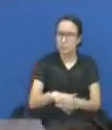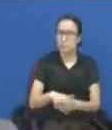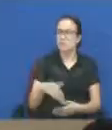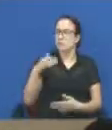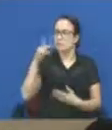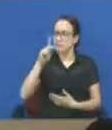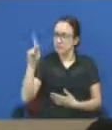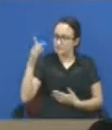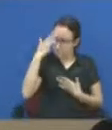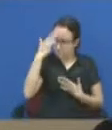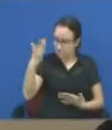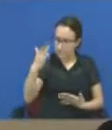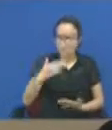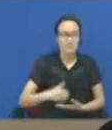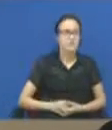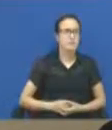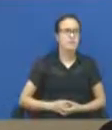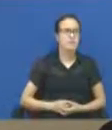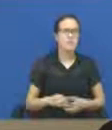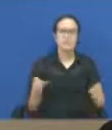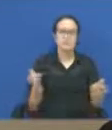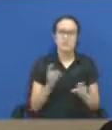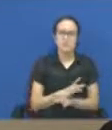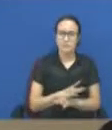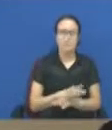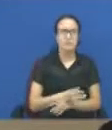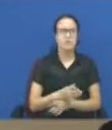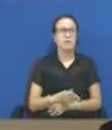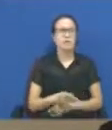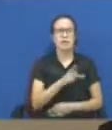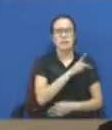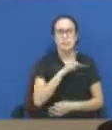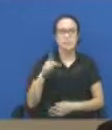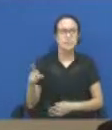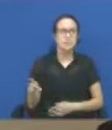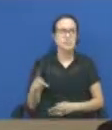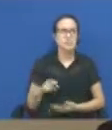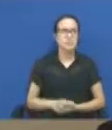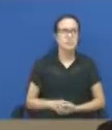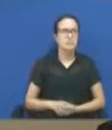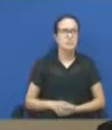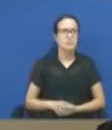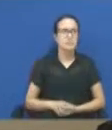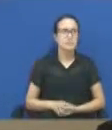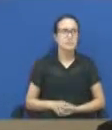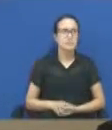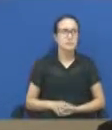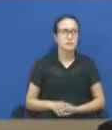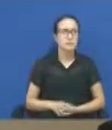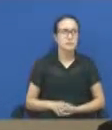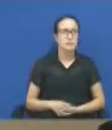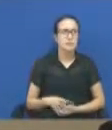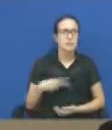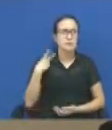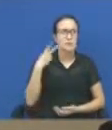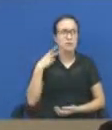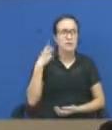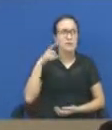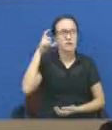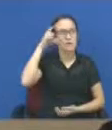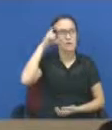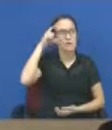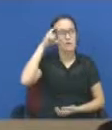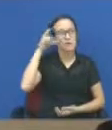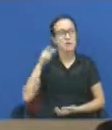presidente. Encerrada a justificativa, a presidência, pela ordem, o vereador Farid Zaini para